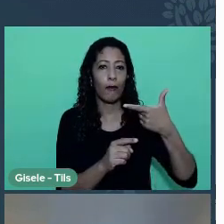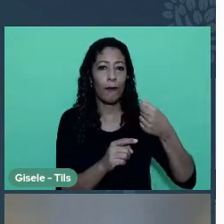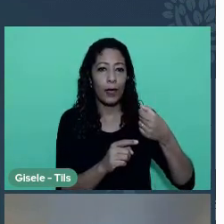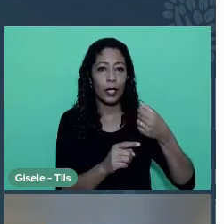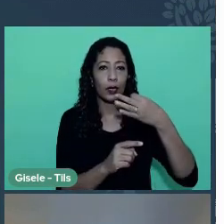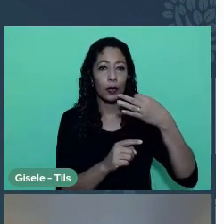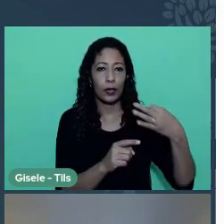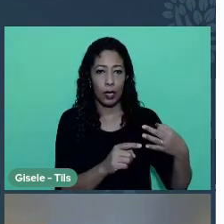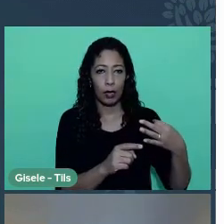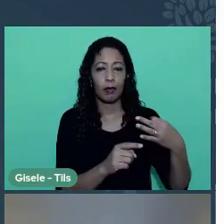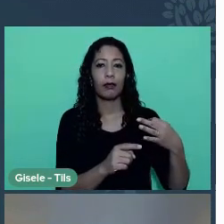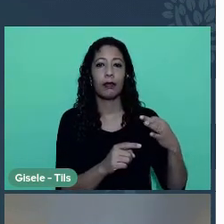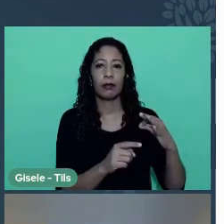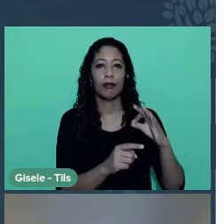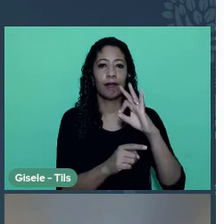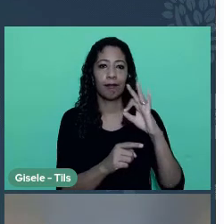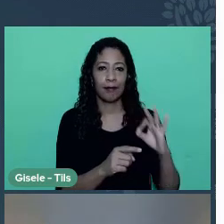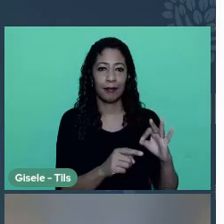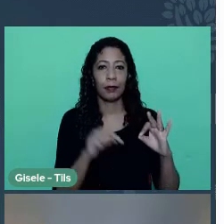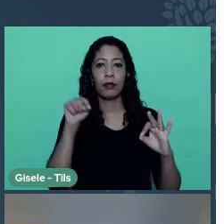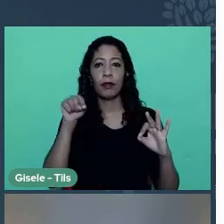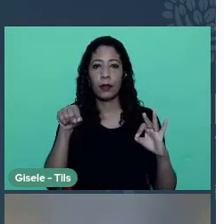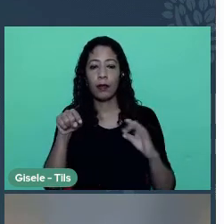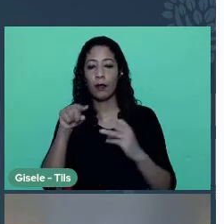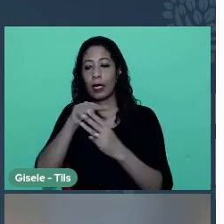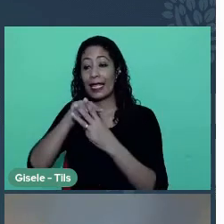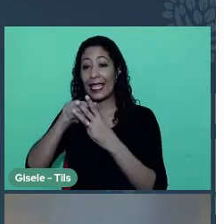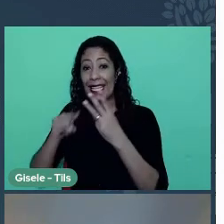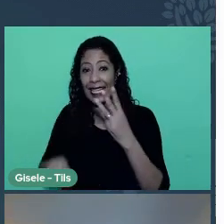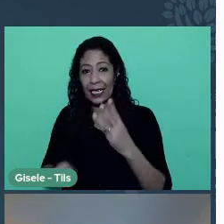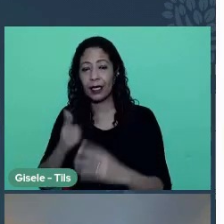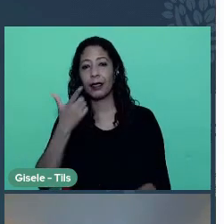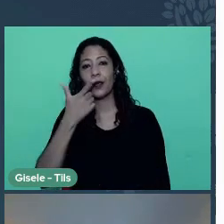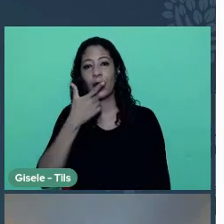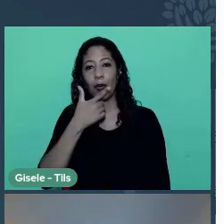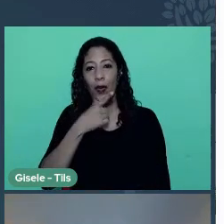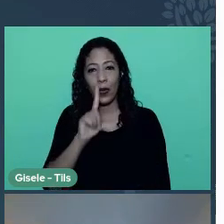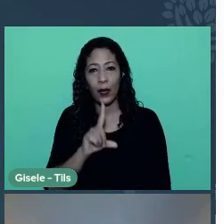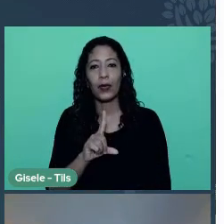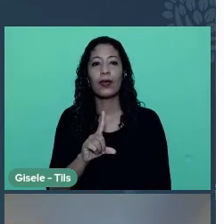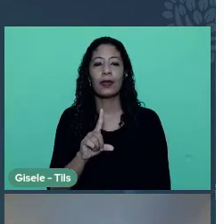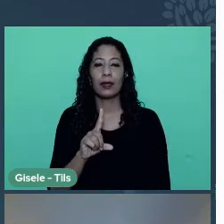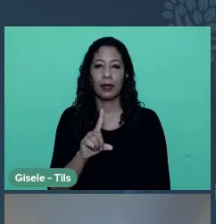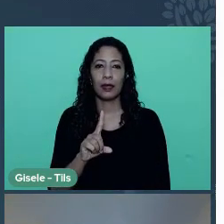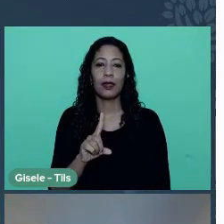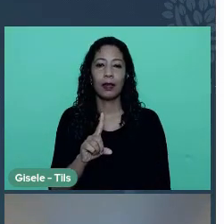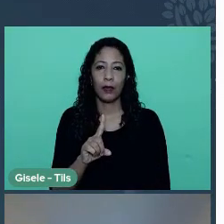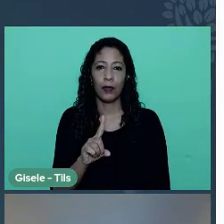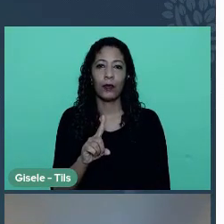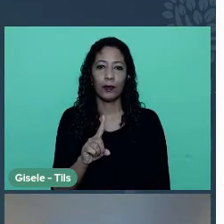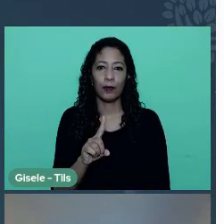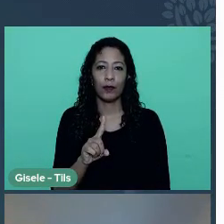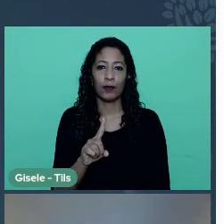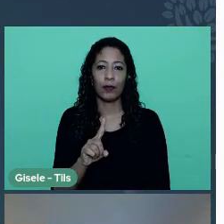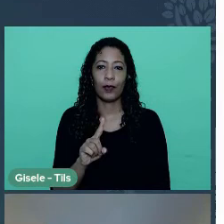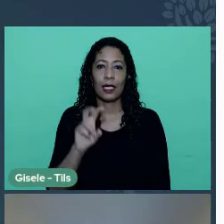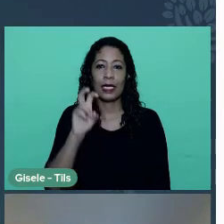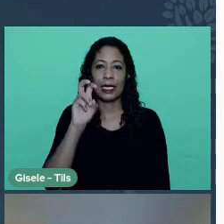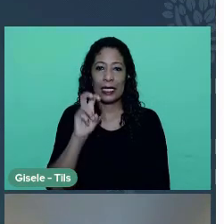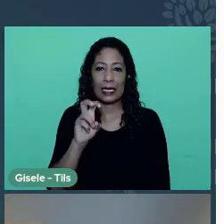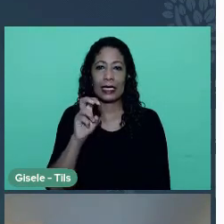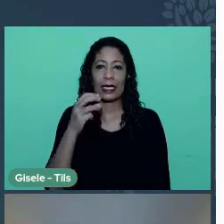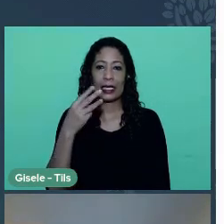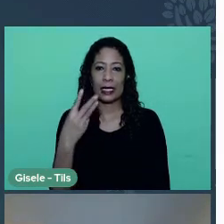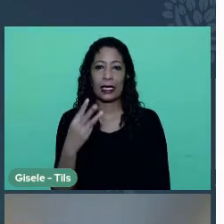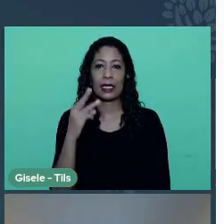melhoraram, e nos pacientes tiveram as 3 abordagens, 1 em cada 2 pacientes que entrou no estudo